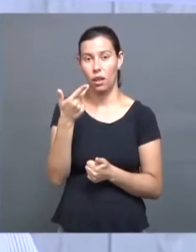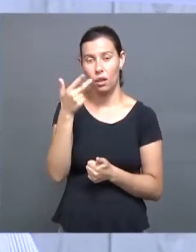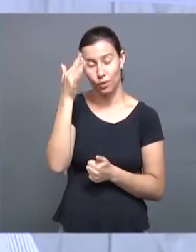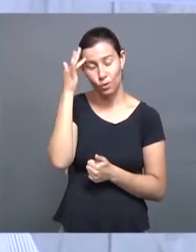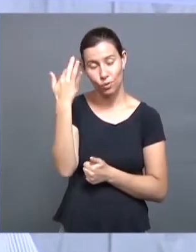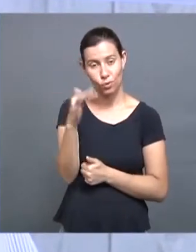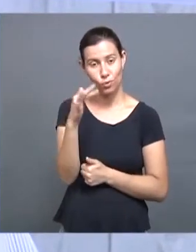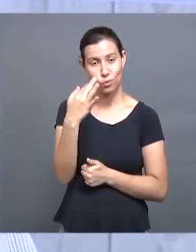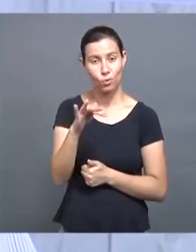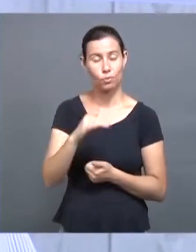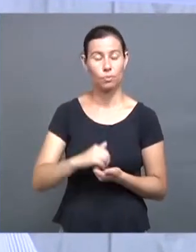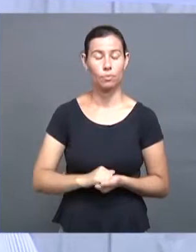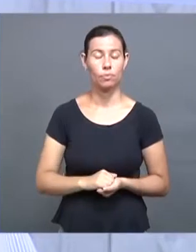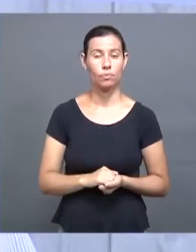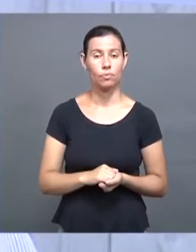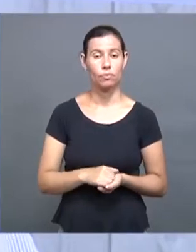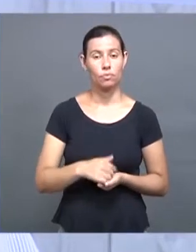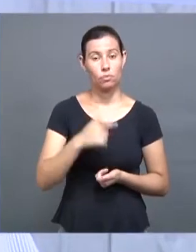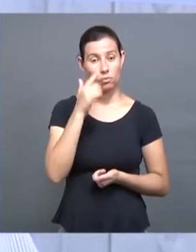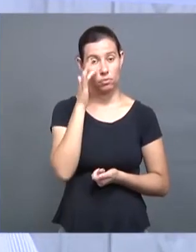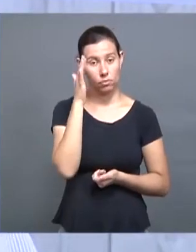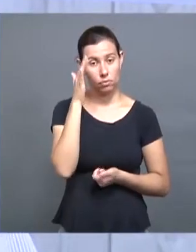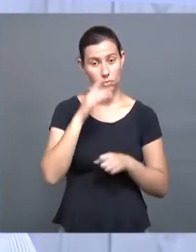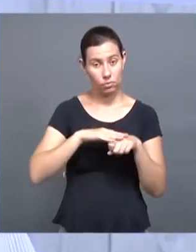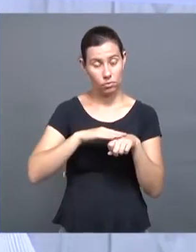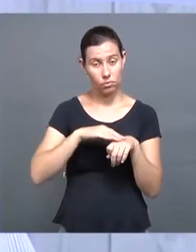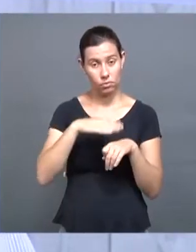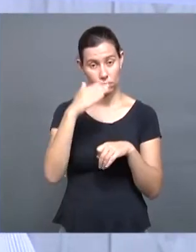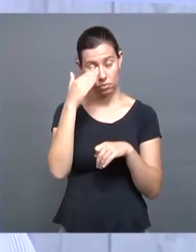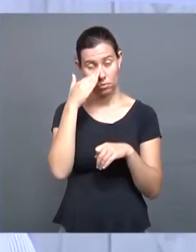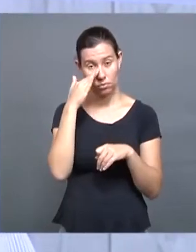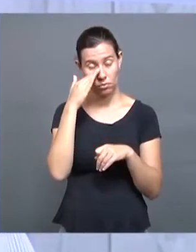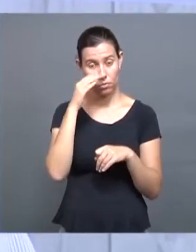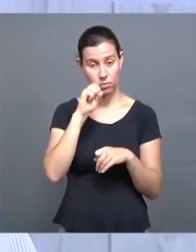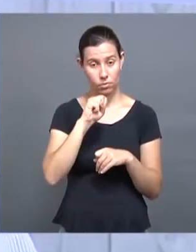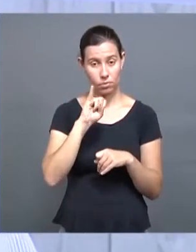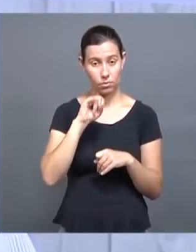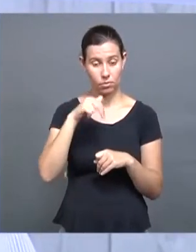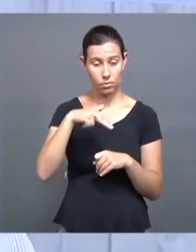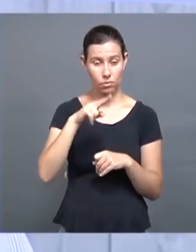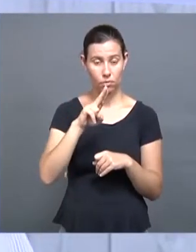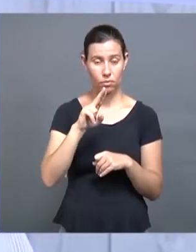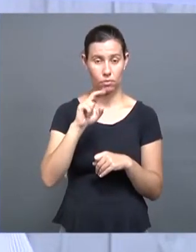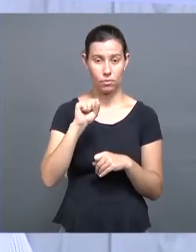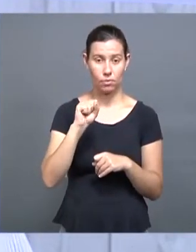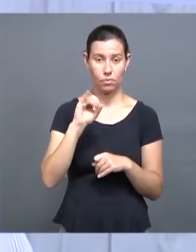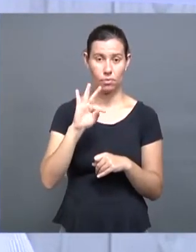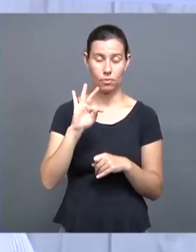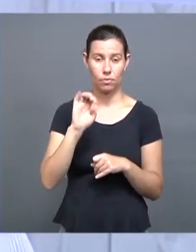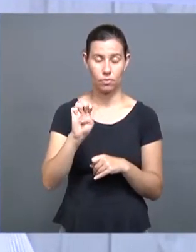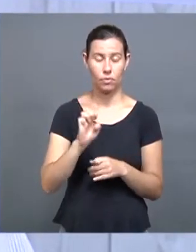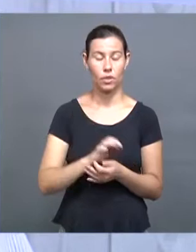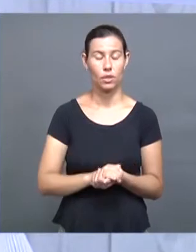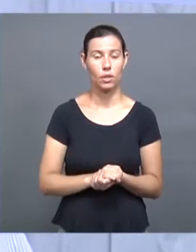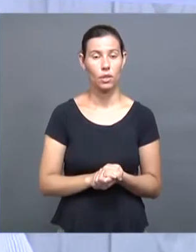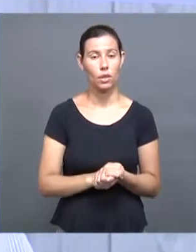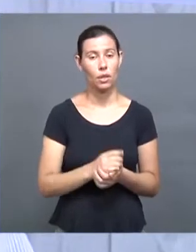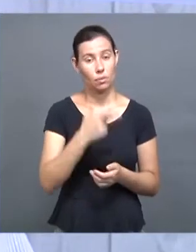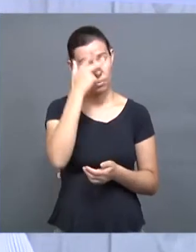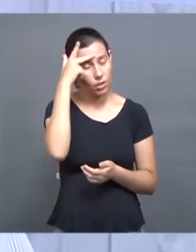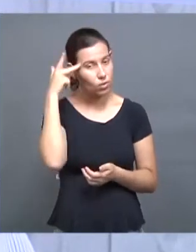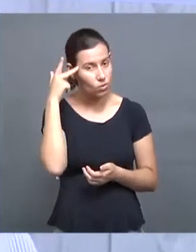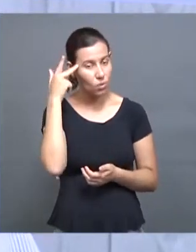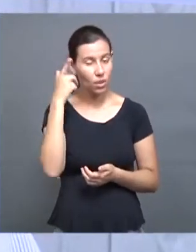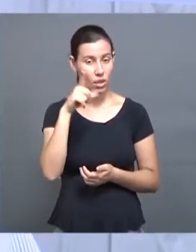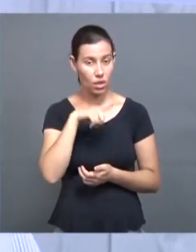que ocorre com frequência à sinusite. Eu costumo falar que sinusite é escarrada. Se a pessoa tem sinusite de verdade, assim, normalmente ela